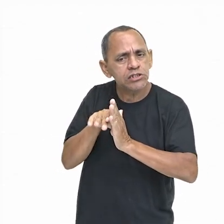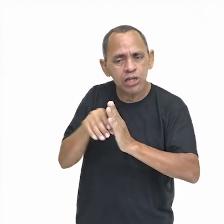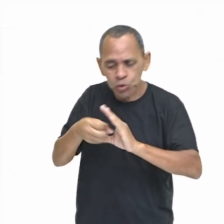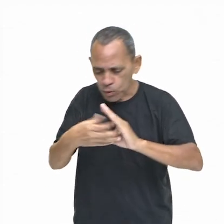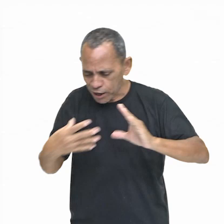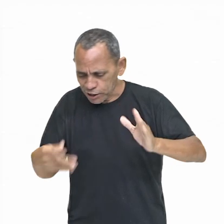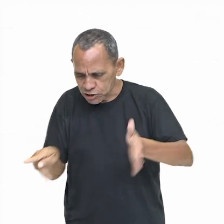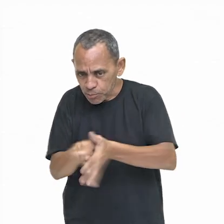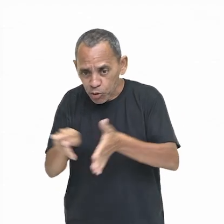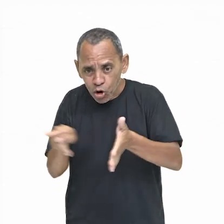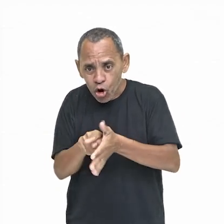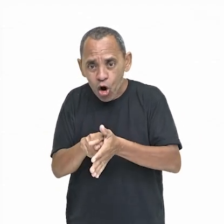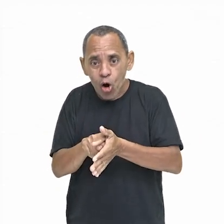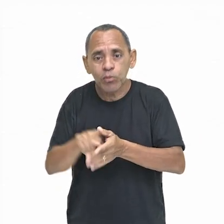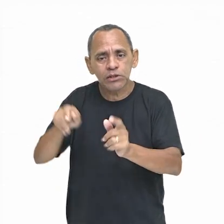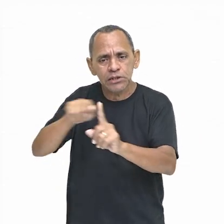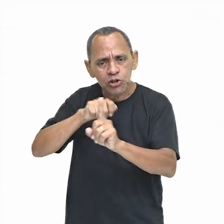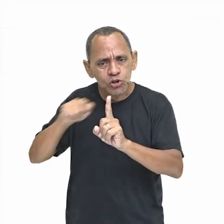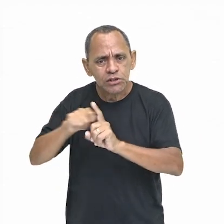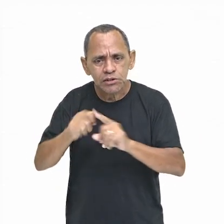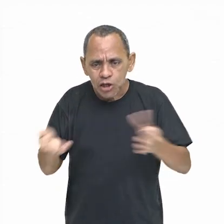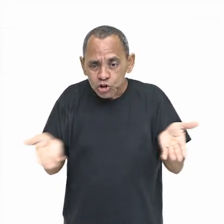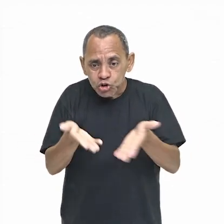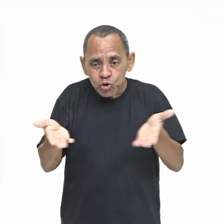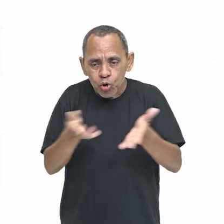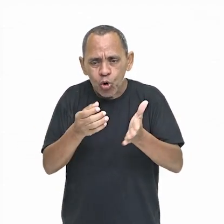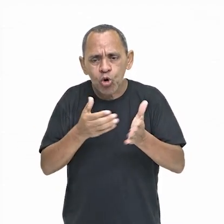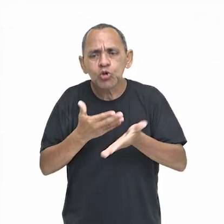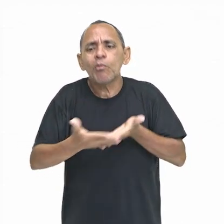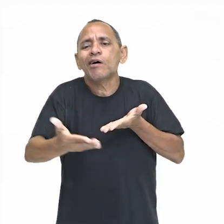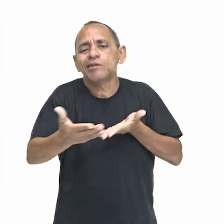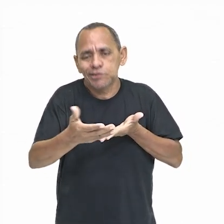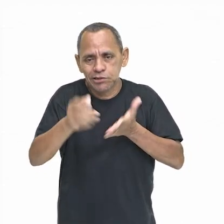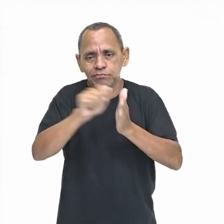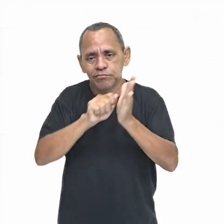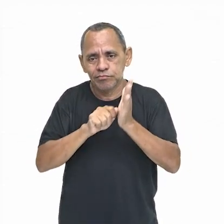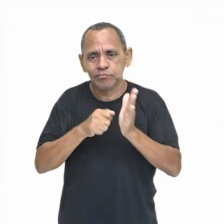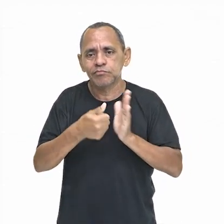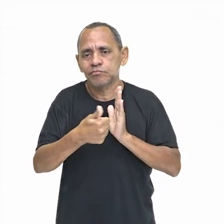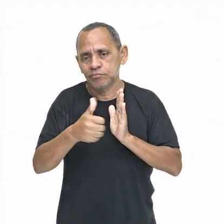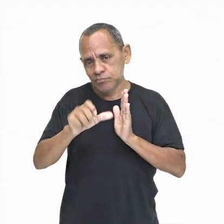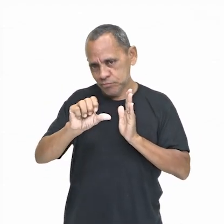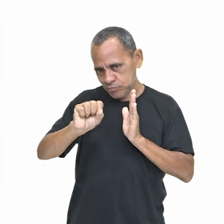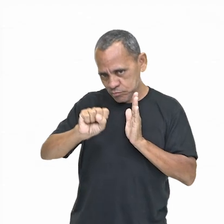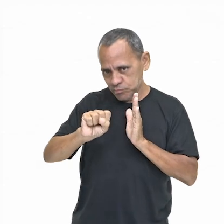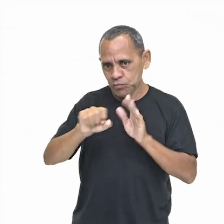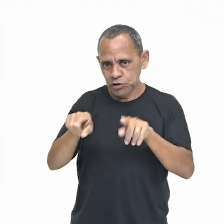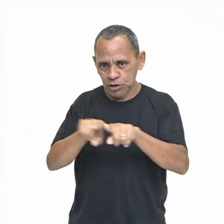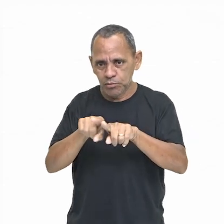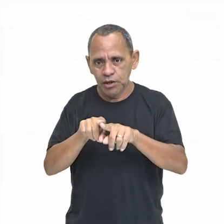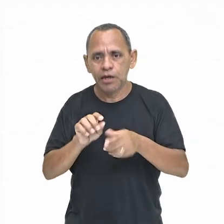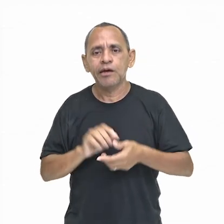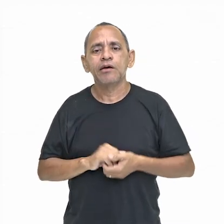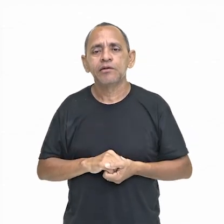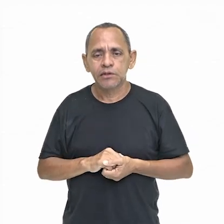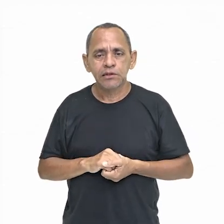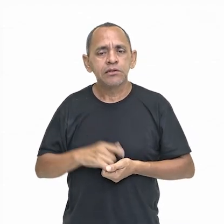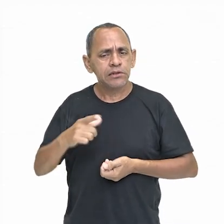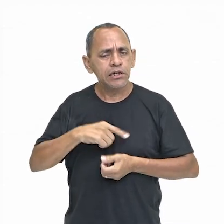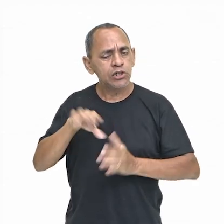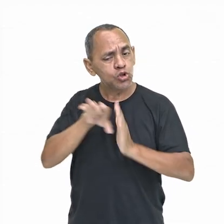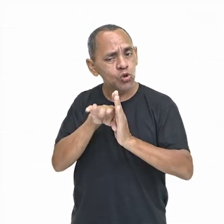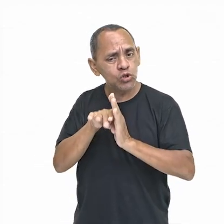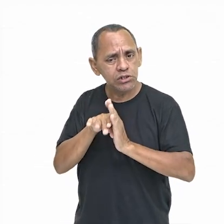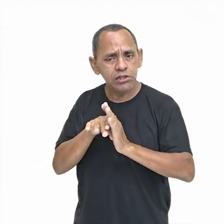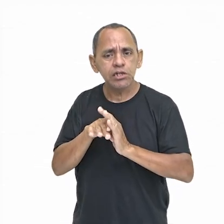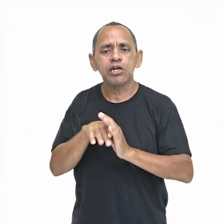da sociedade moderna. Aí, a partir do século XVIII é que se vai ter, então, essa concepção de infância como fase da